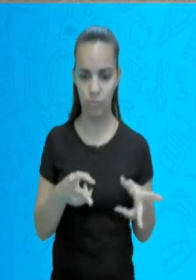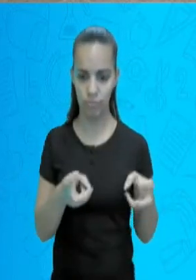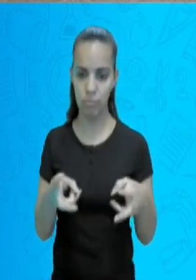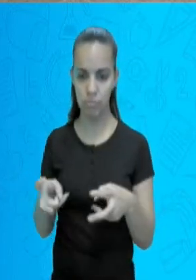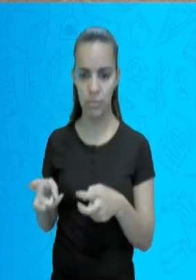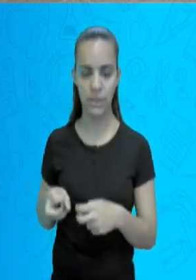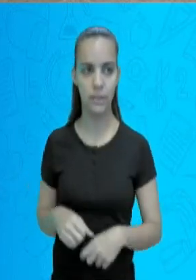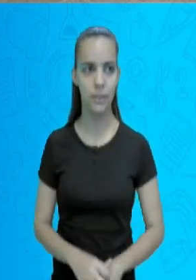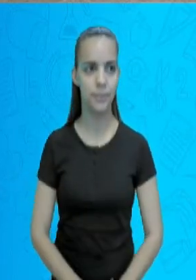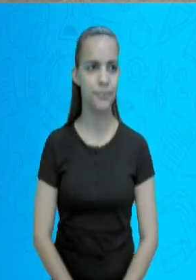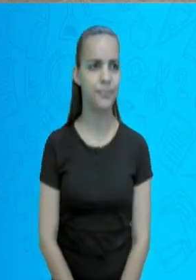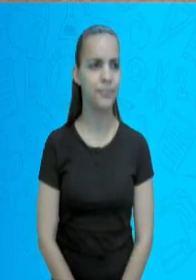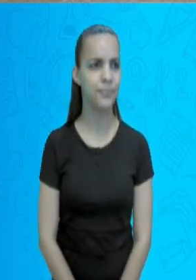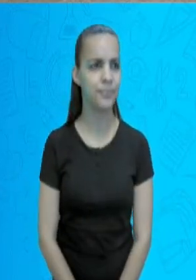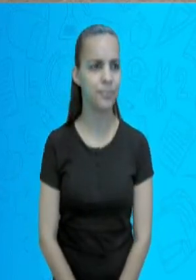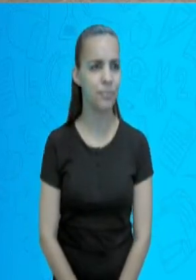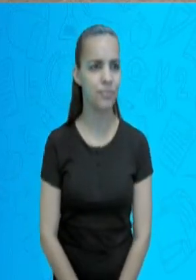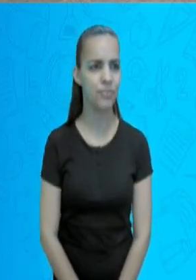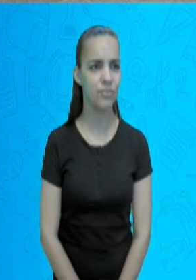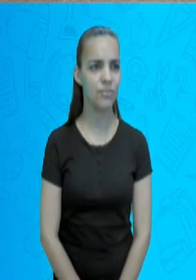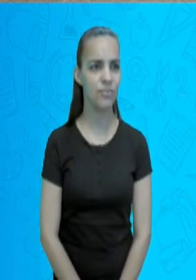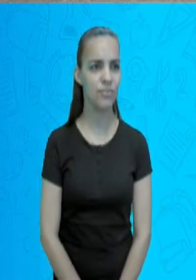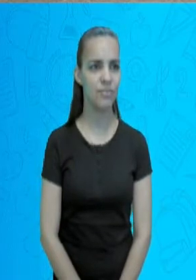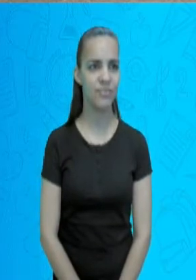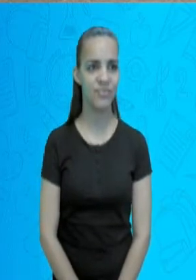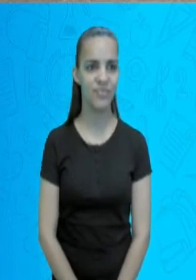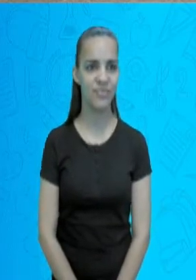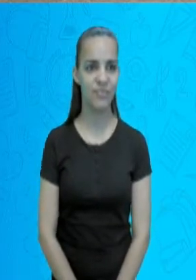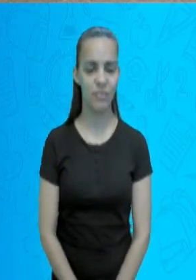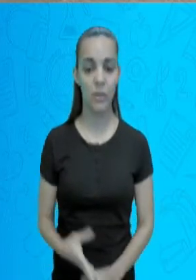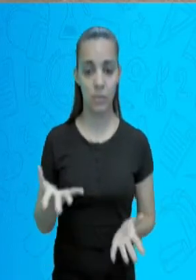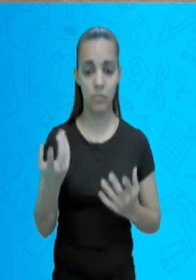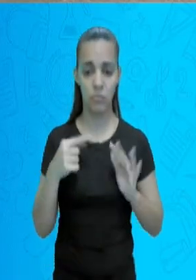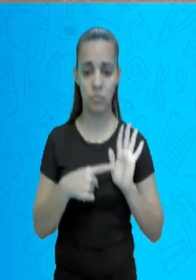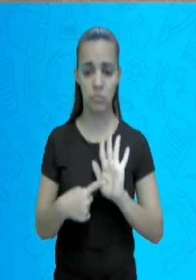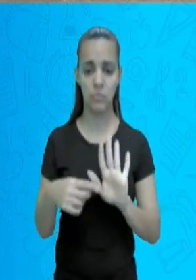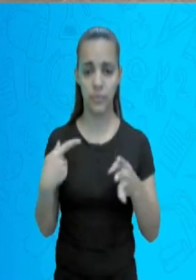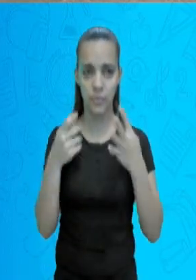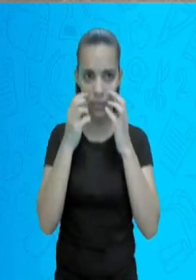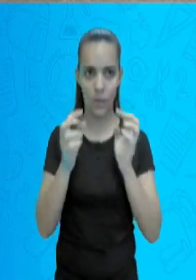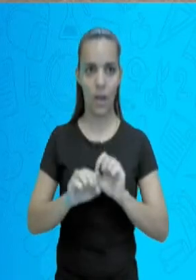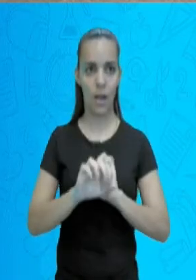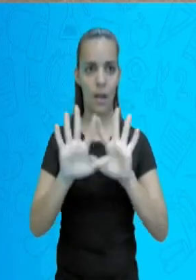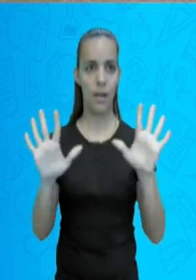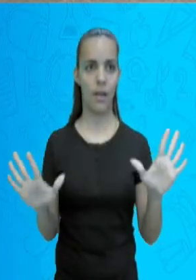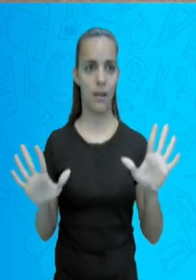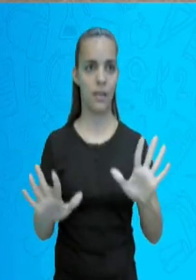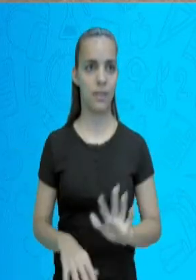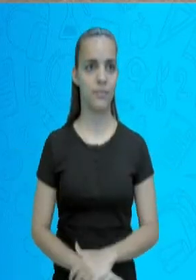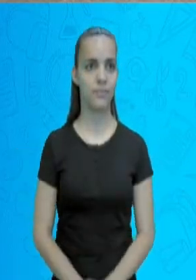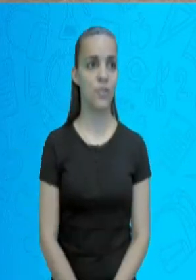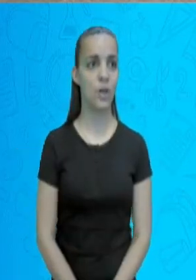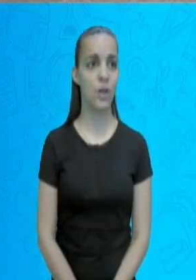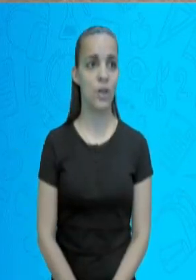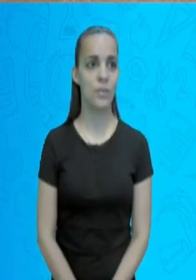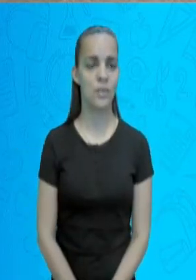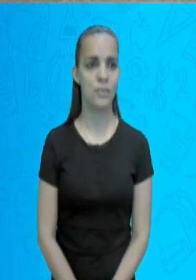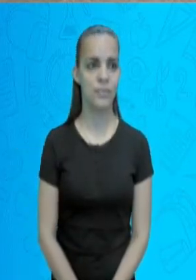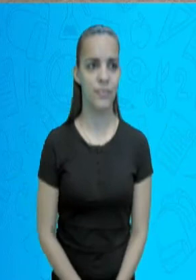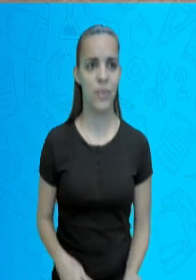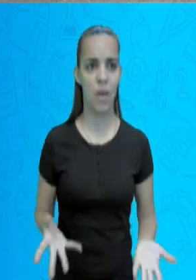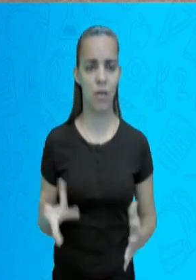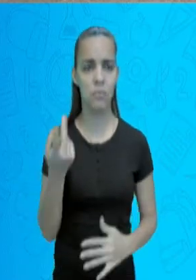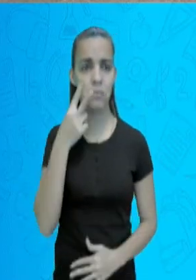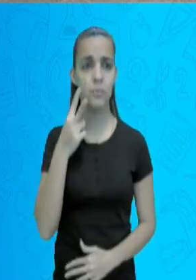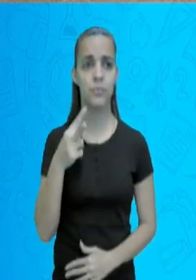tá? Mas aí agora, deixando claro para vocês as principais penínsulas, e vamos